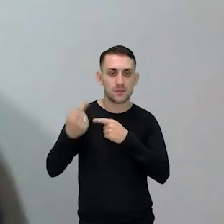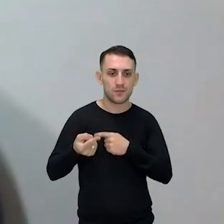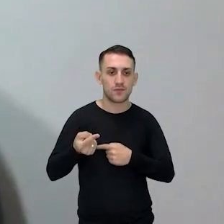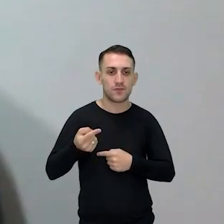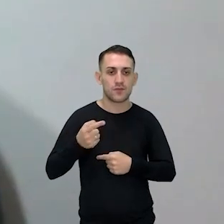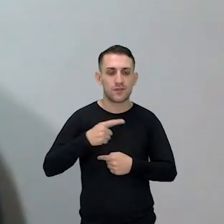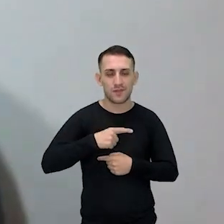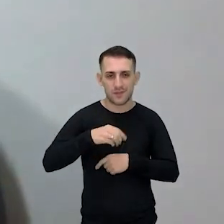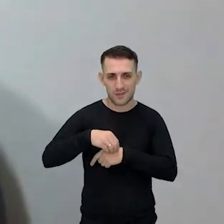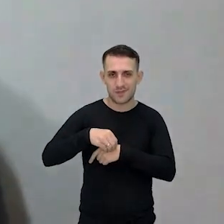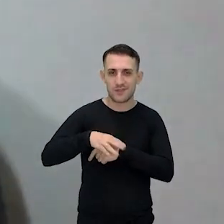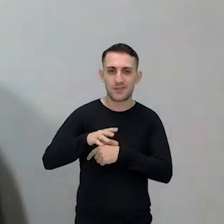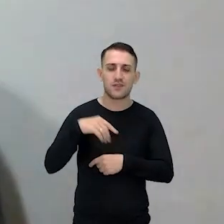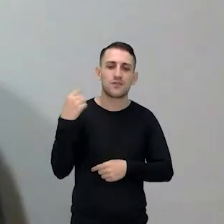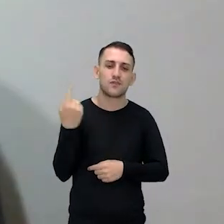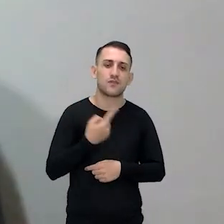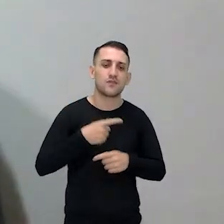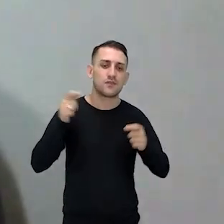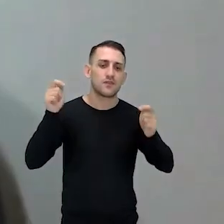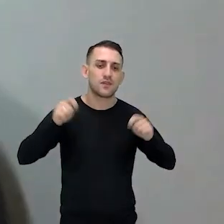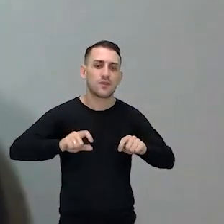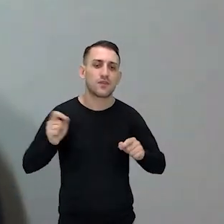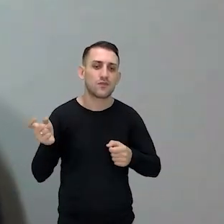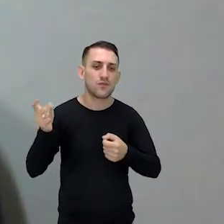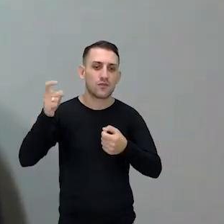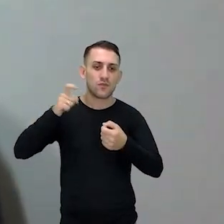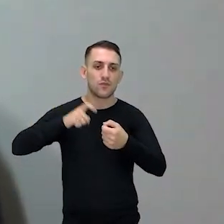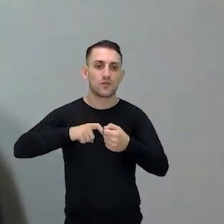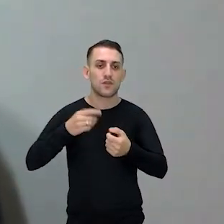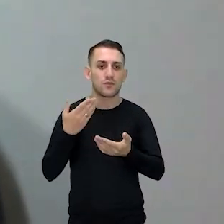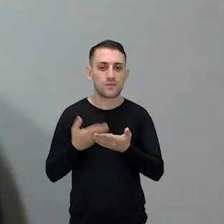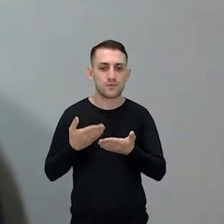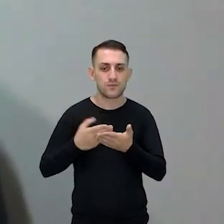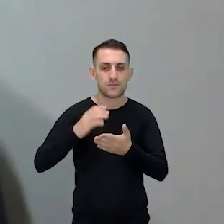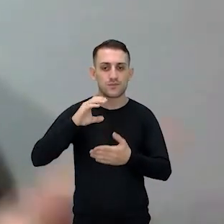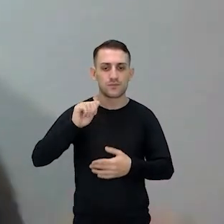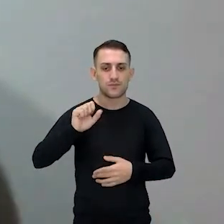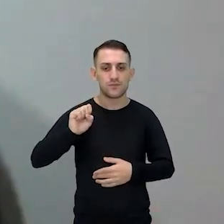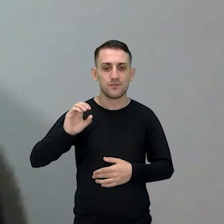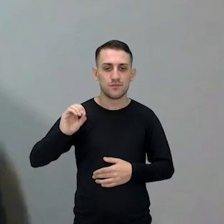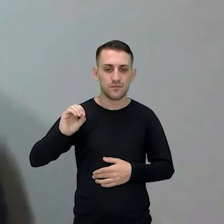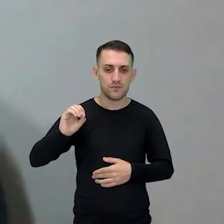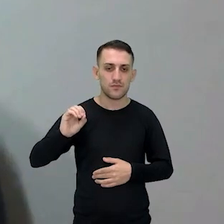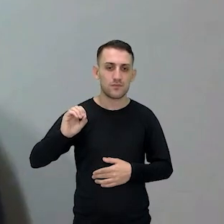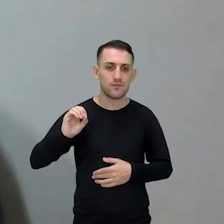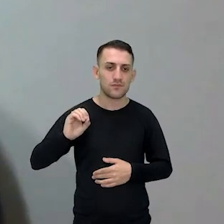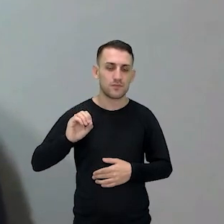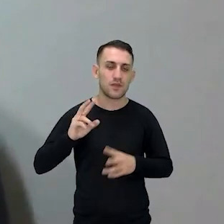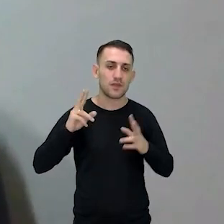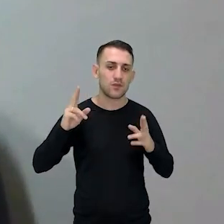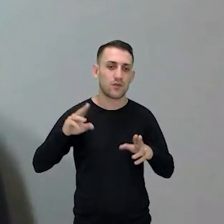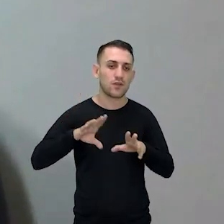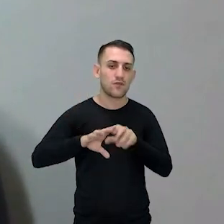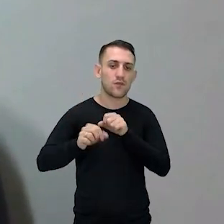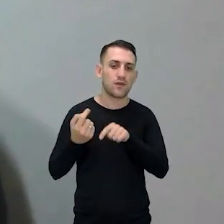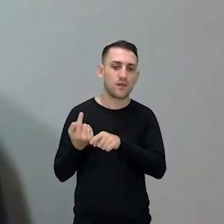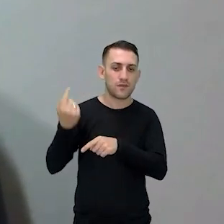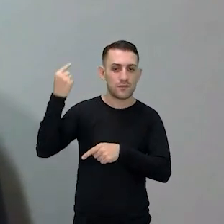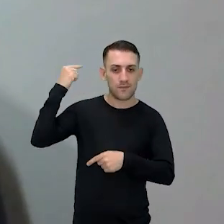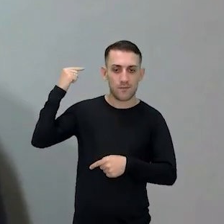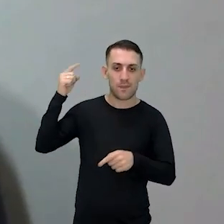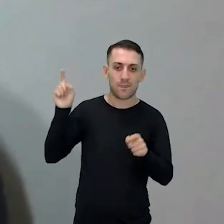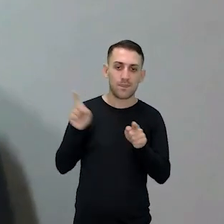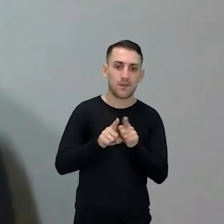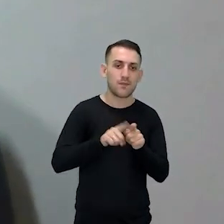breve spoiler aqui, nós pretendemos retornar com um estudo de caso, né, igual nós fizemos numa outra formação anterior,